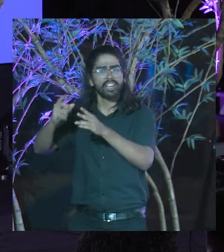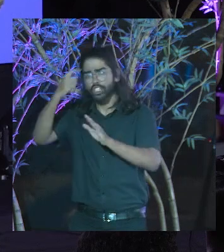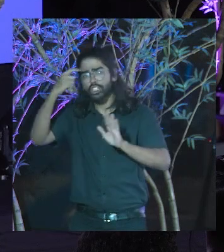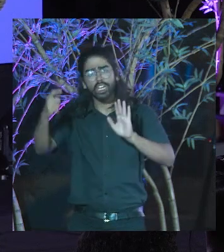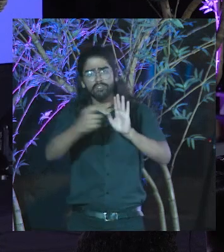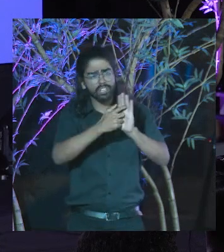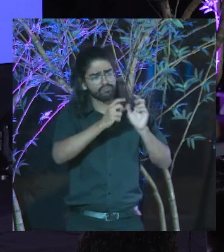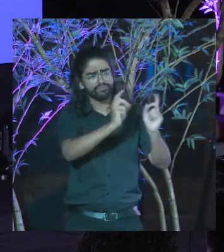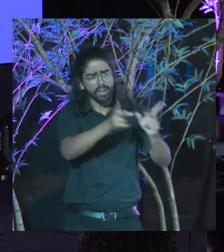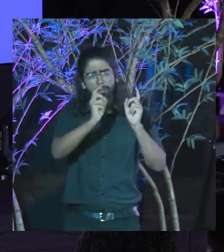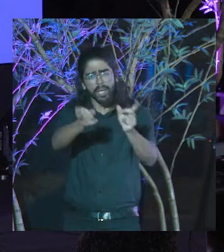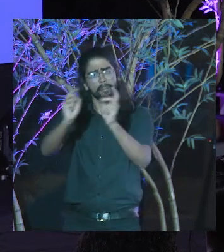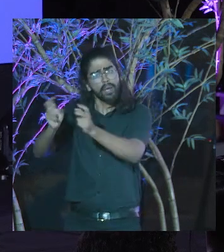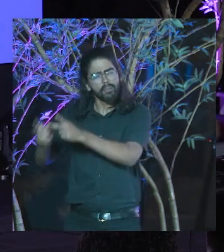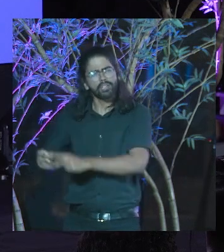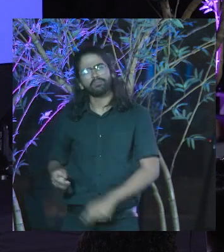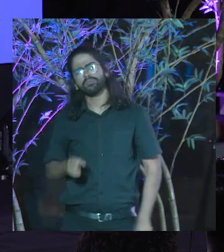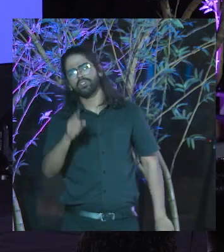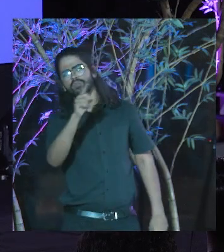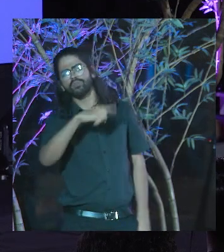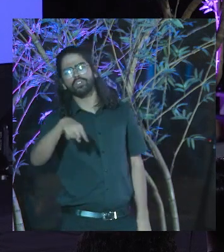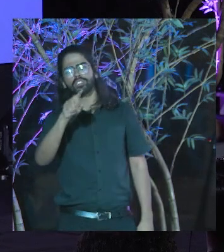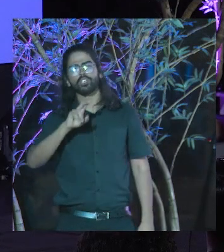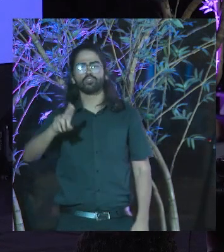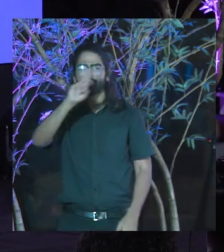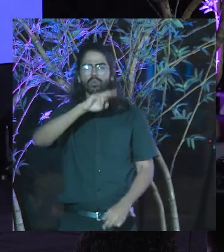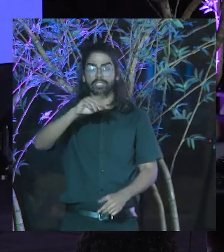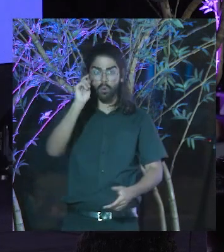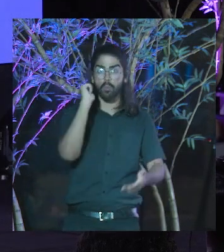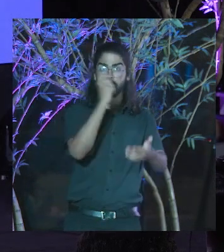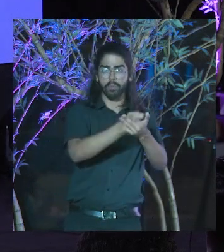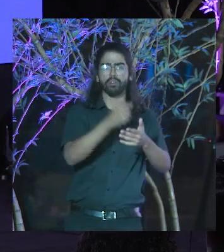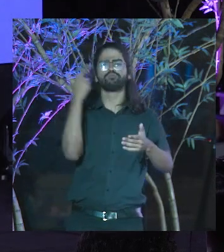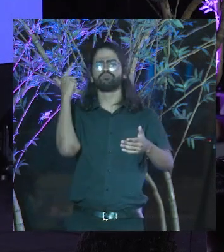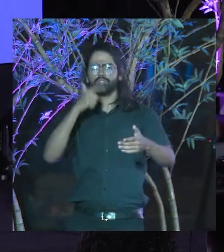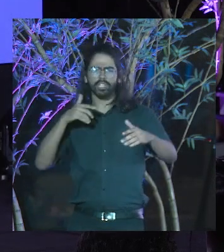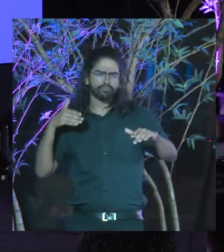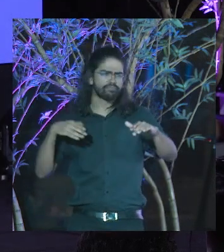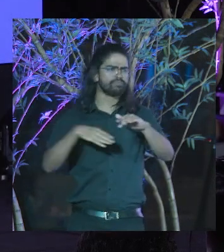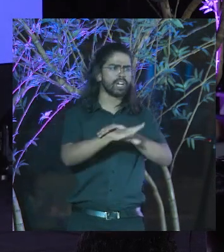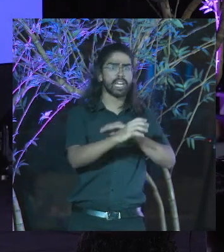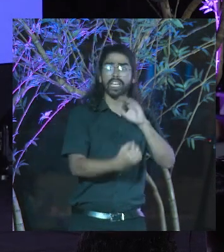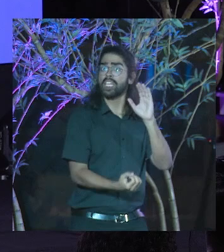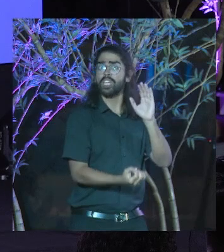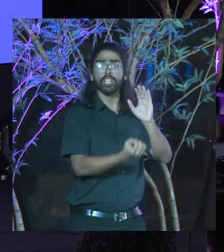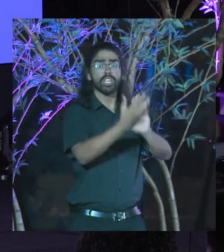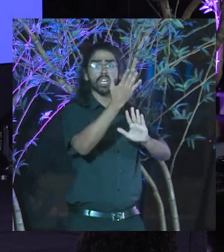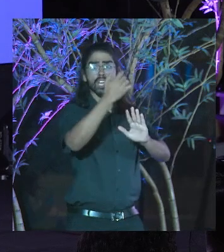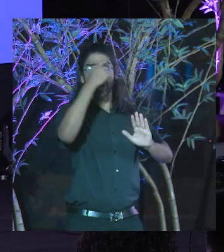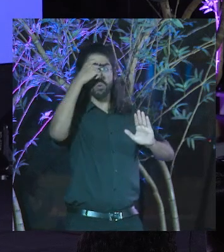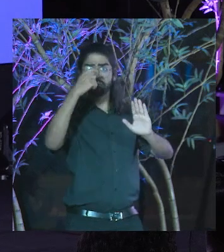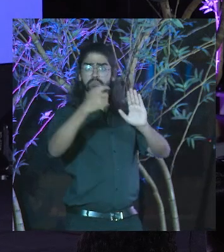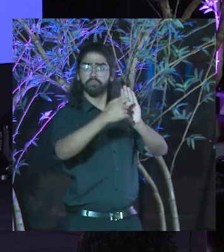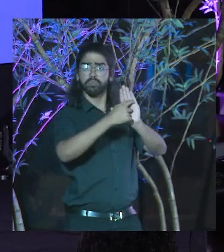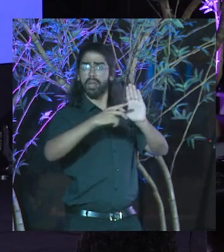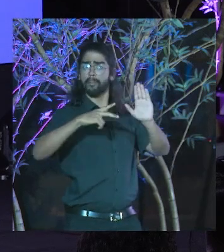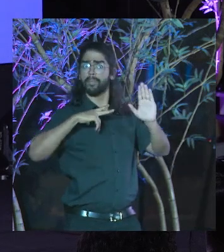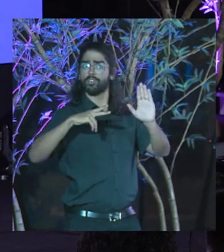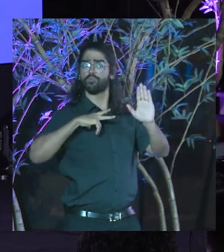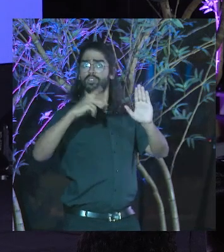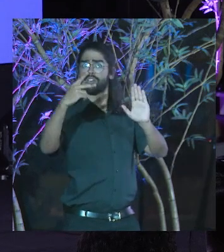artificiais. Se vocês usam o plano pago, vocês entram lá e criem seu agente